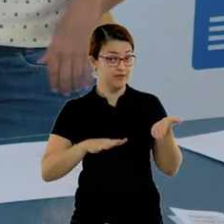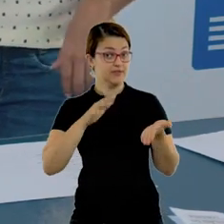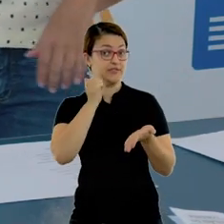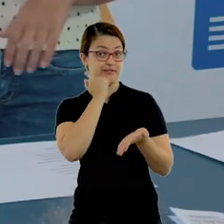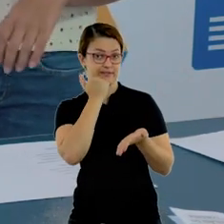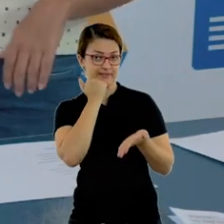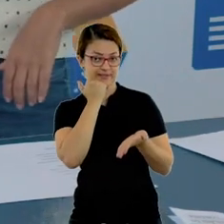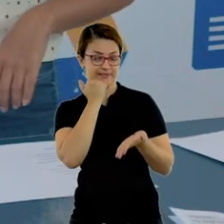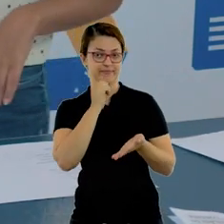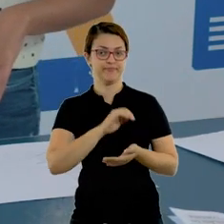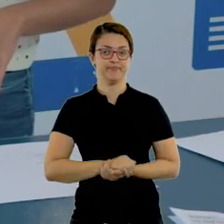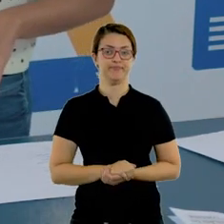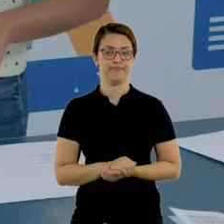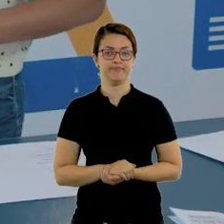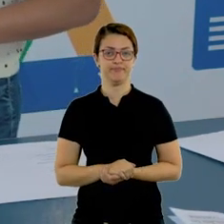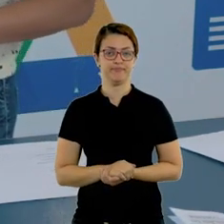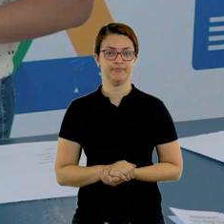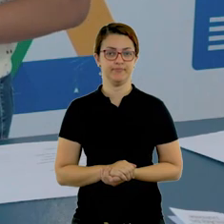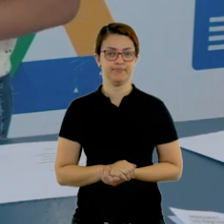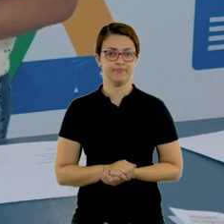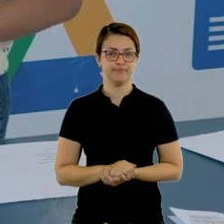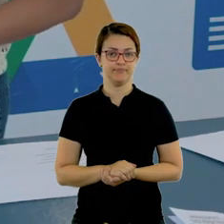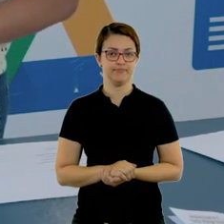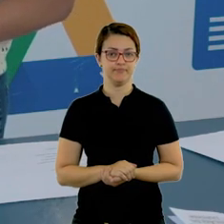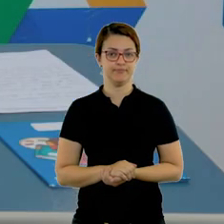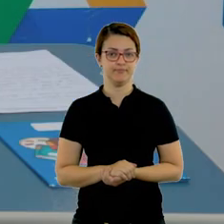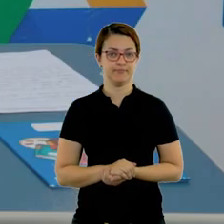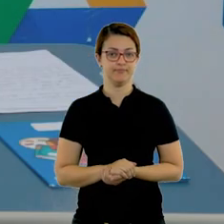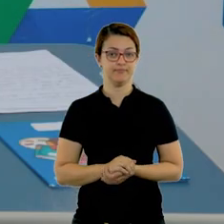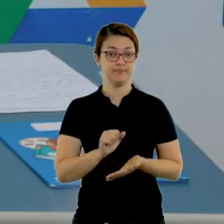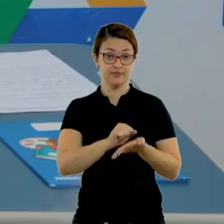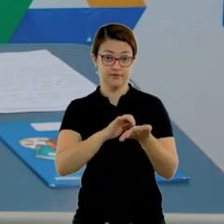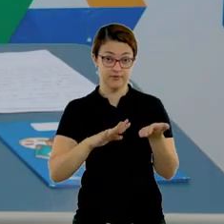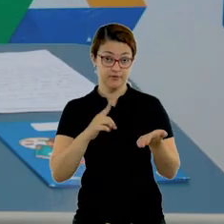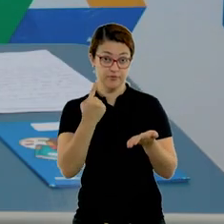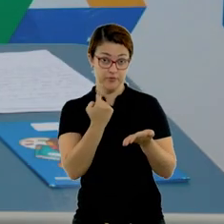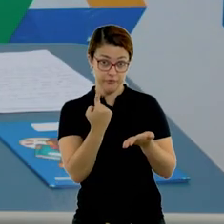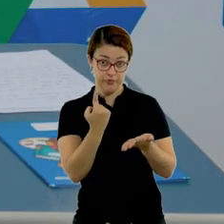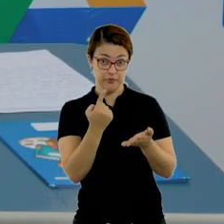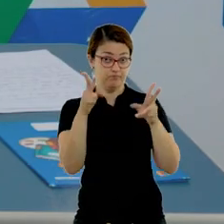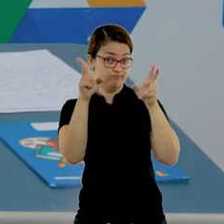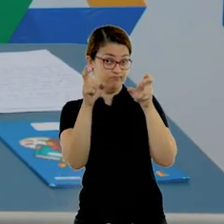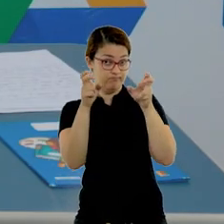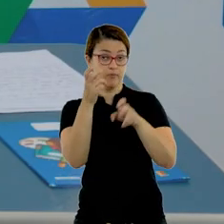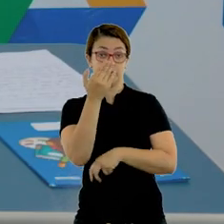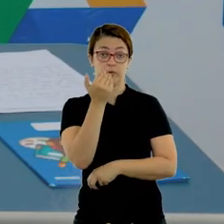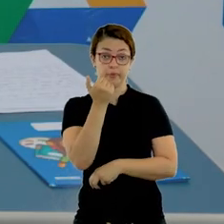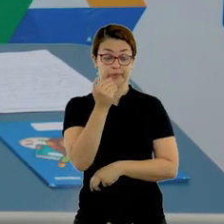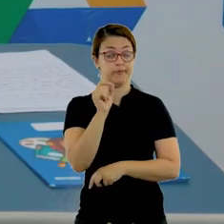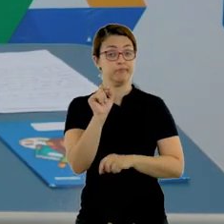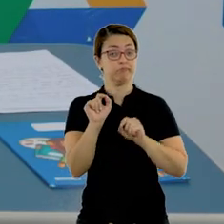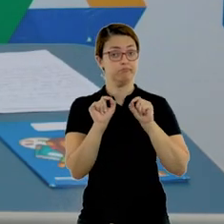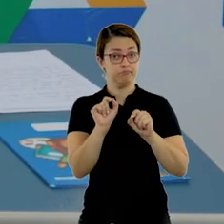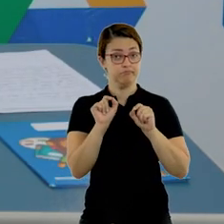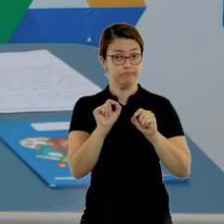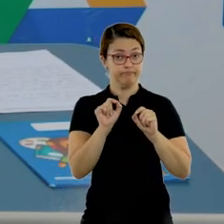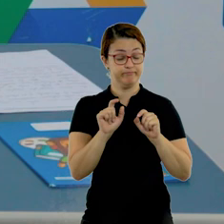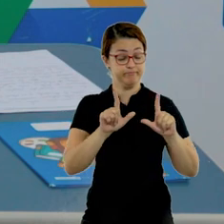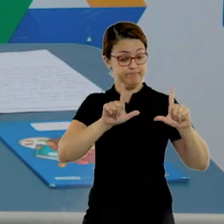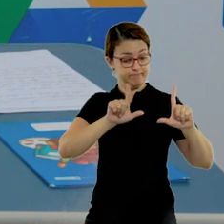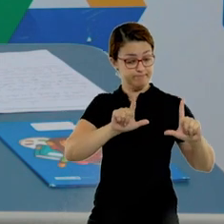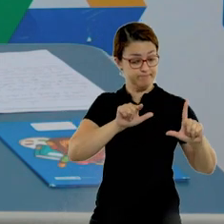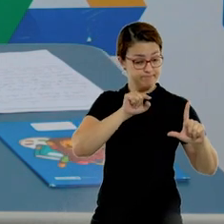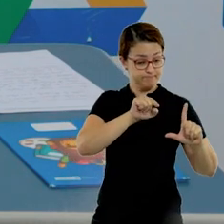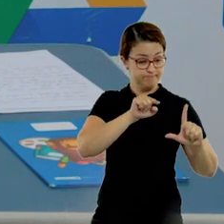Bem, agora nós vamos para a atividade de ciências. Então, atividade número 1, ela vai falar sobre alimentação. Então, a atividade